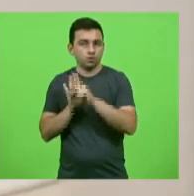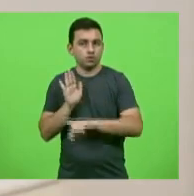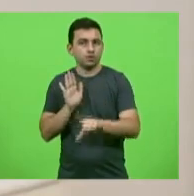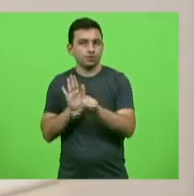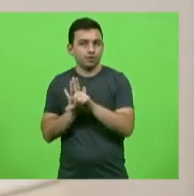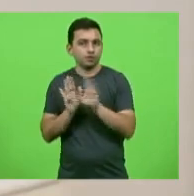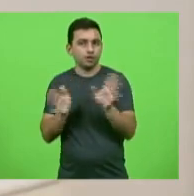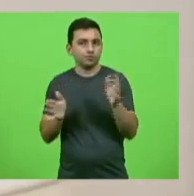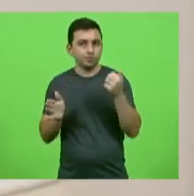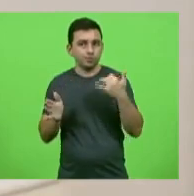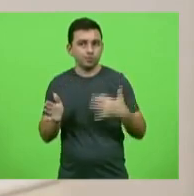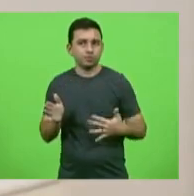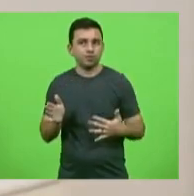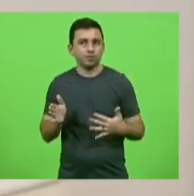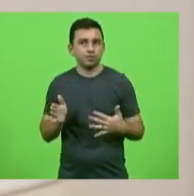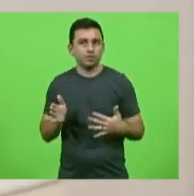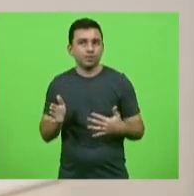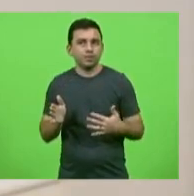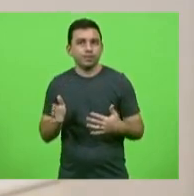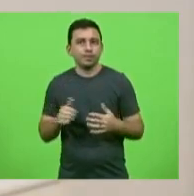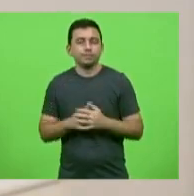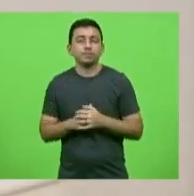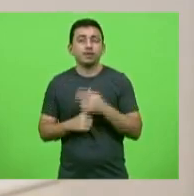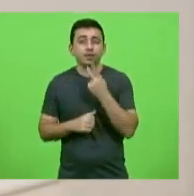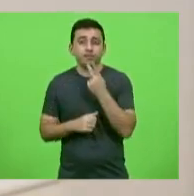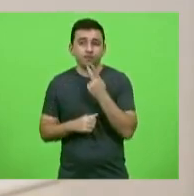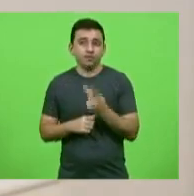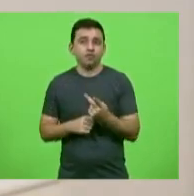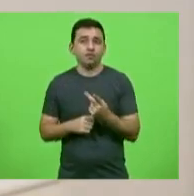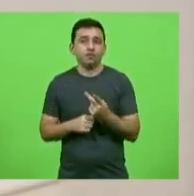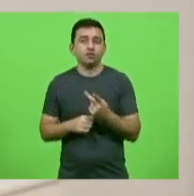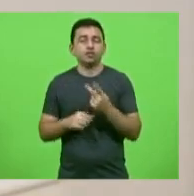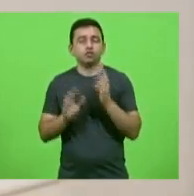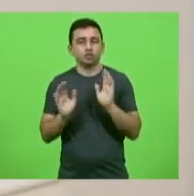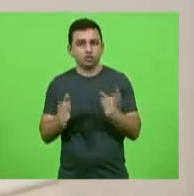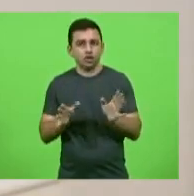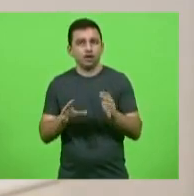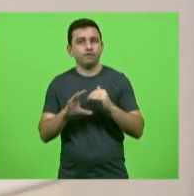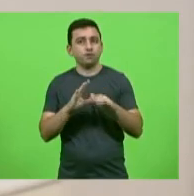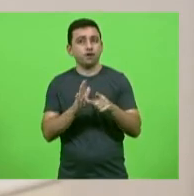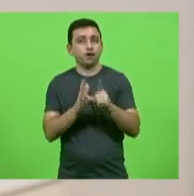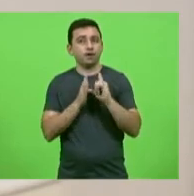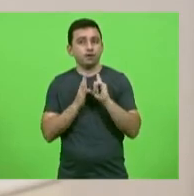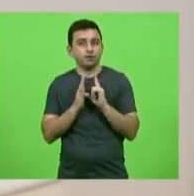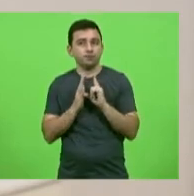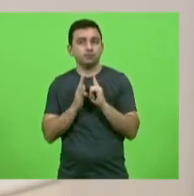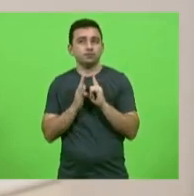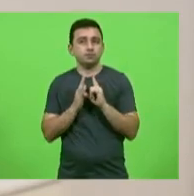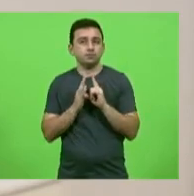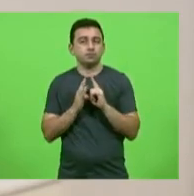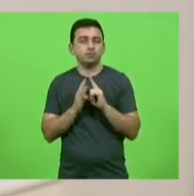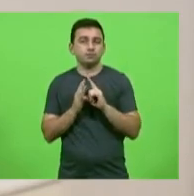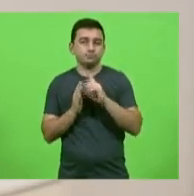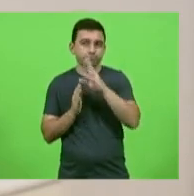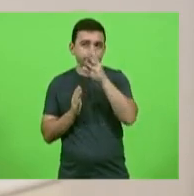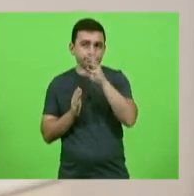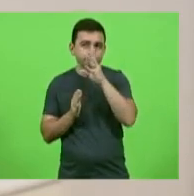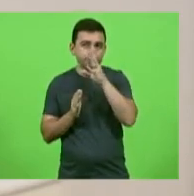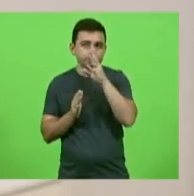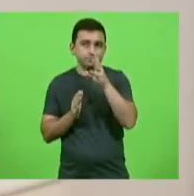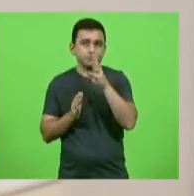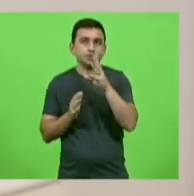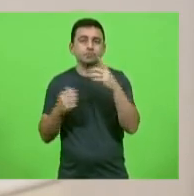referido, aduzindo que fora, abre aspas, enviada antecipadamente por equívoco e que pendia